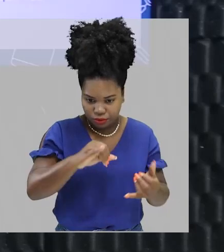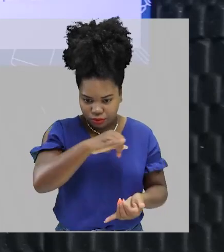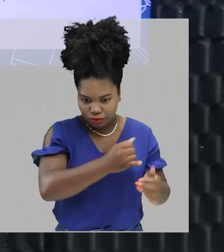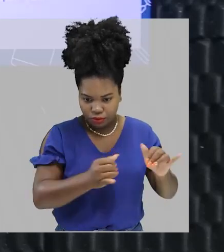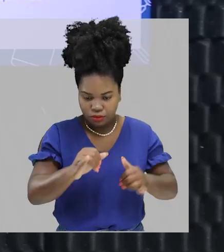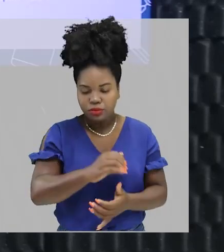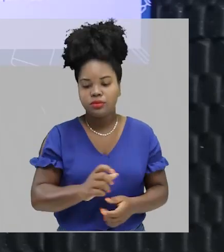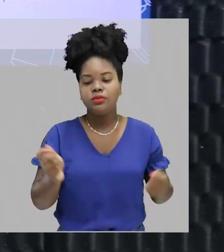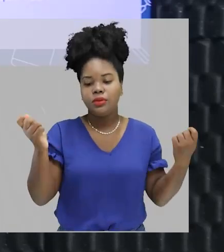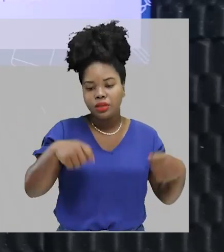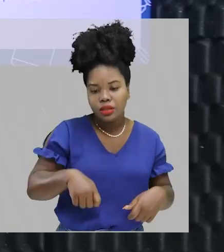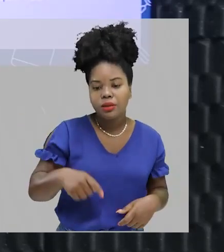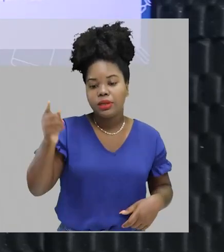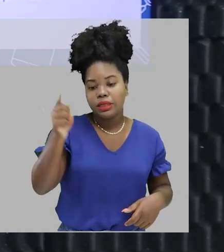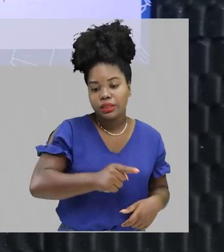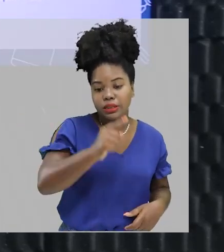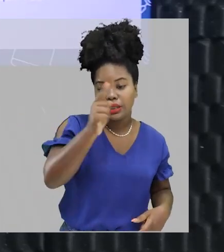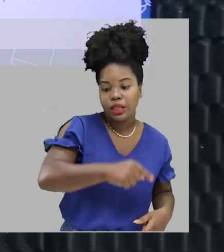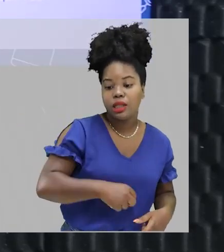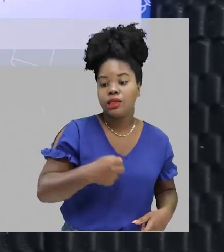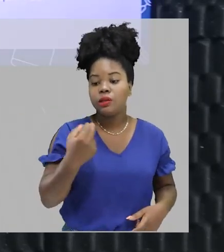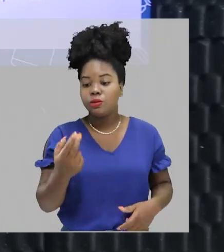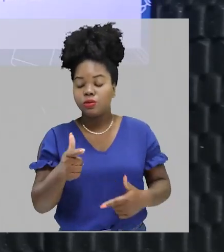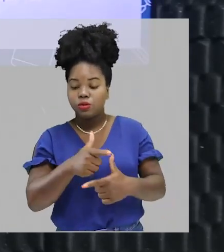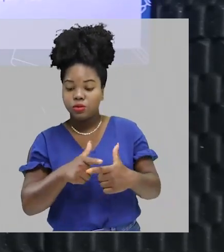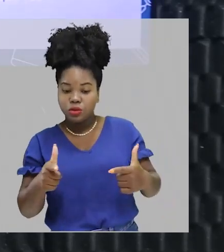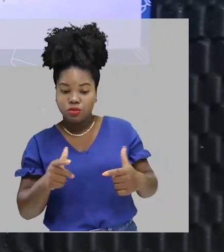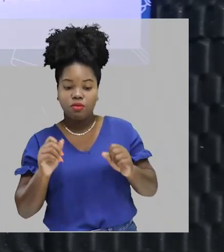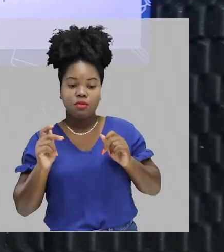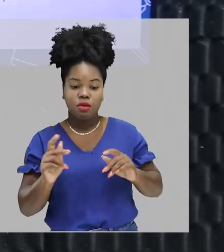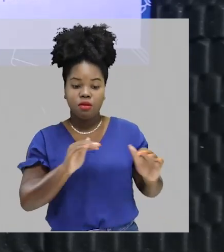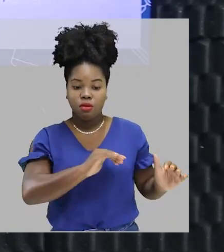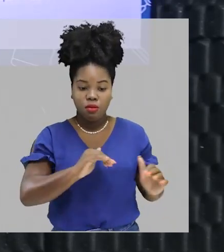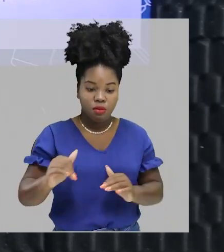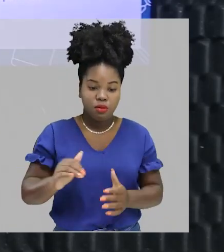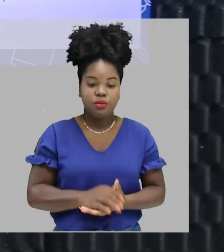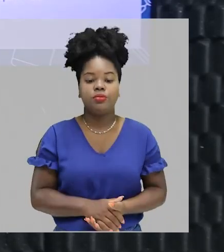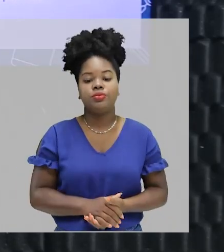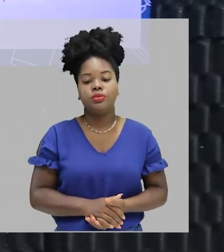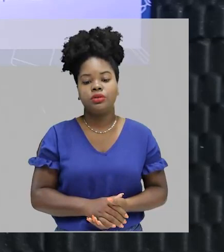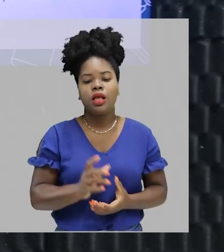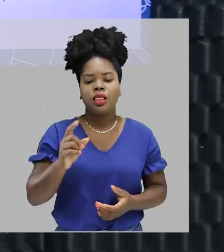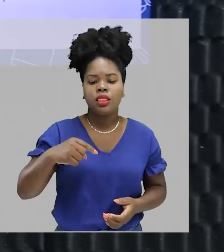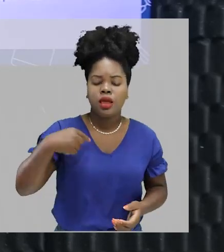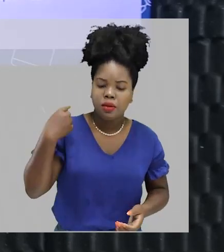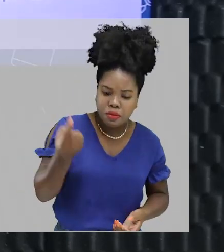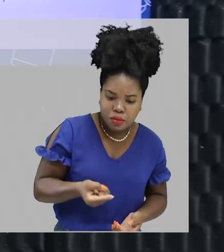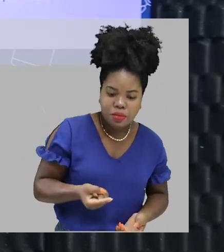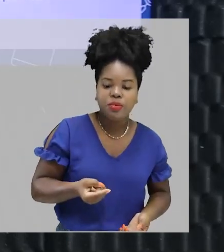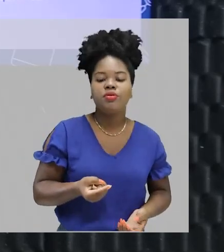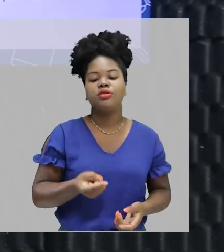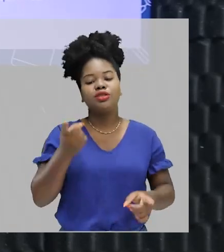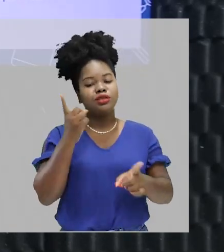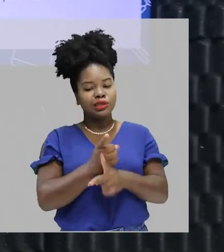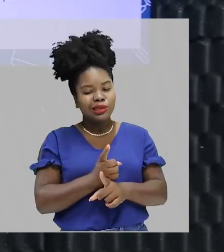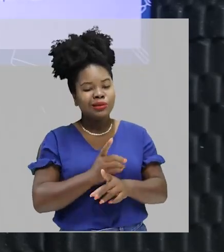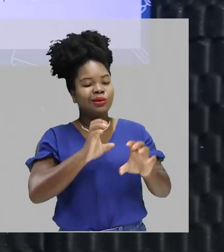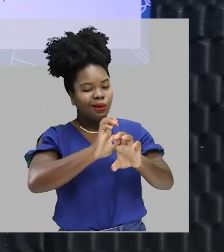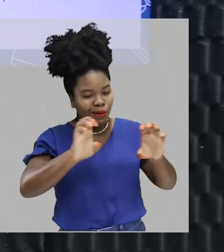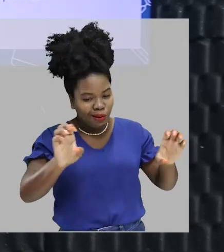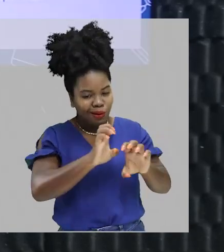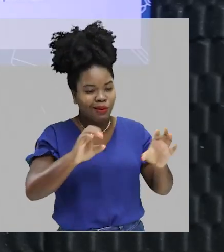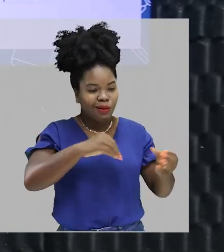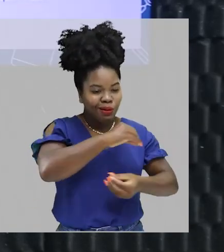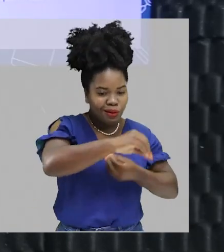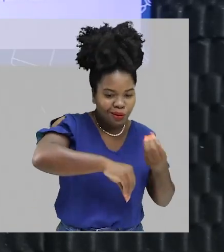obter aquele cancelamento. Pegaram, turminha? Daí para adiante, recaímos no cálculo estequiométrico comum. Por quê?